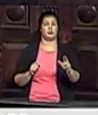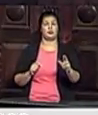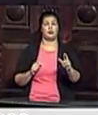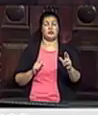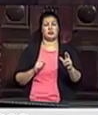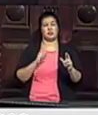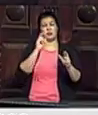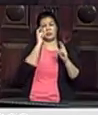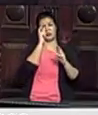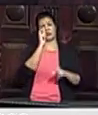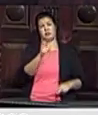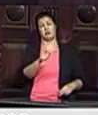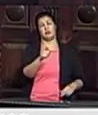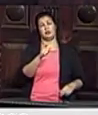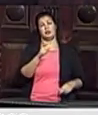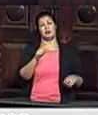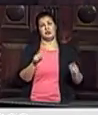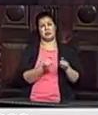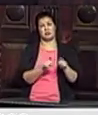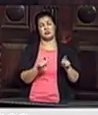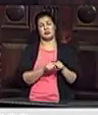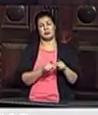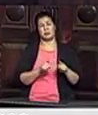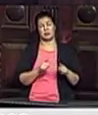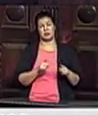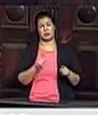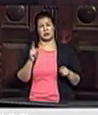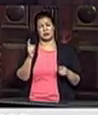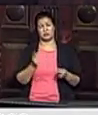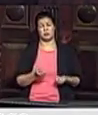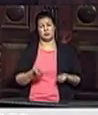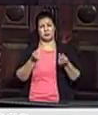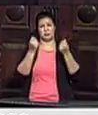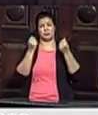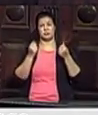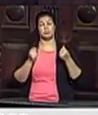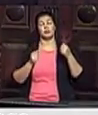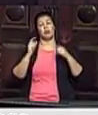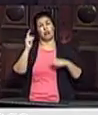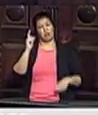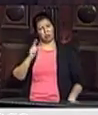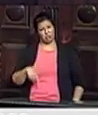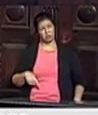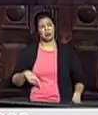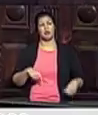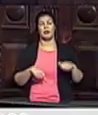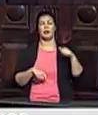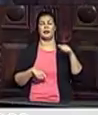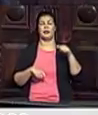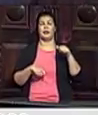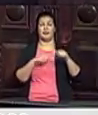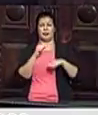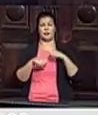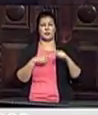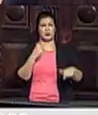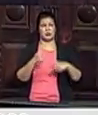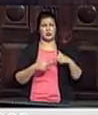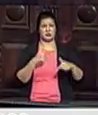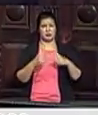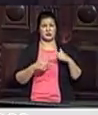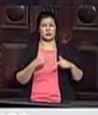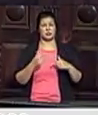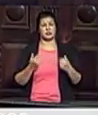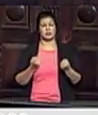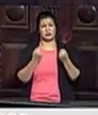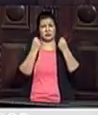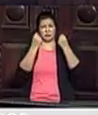aos interesses e à lógica do grande capital. É a questão da reforma, da pretensa reforma trabalhista, em que se fortalece